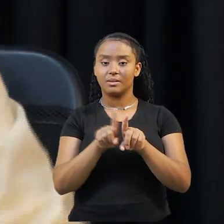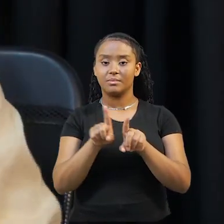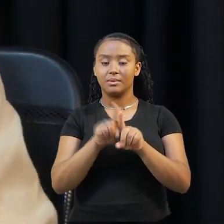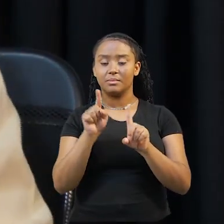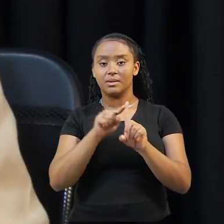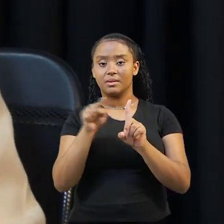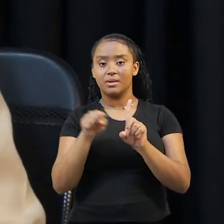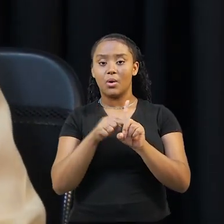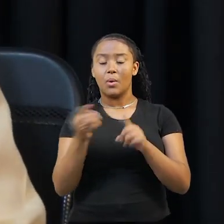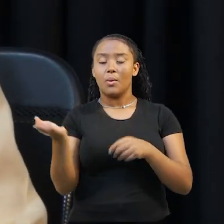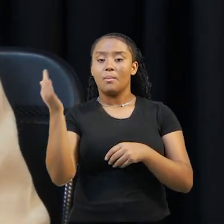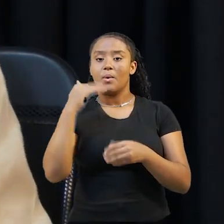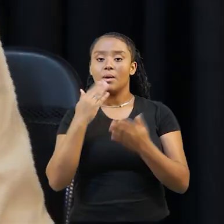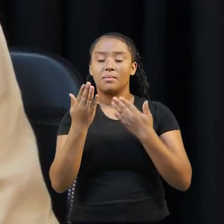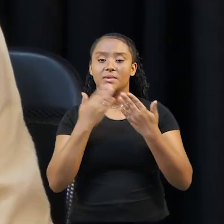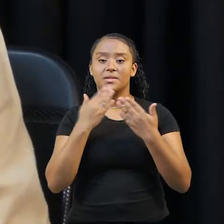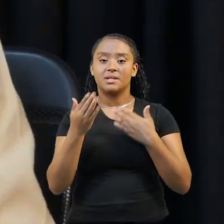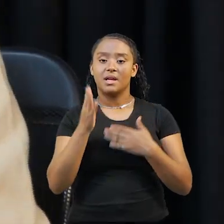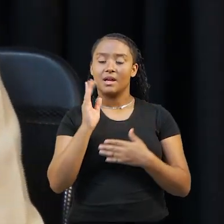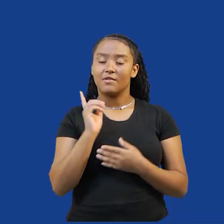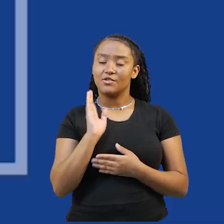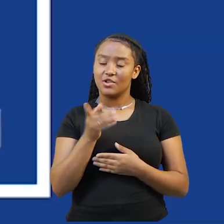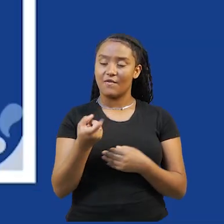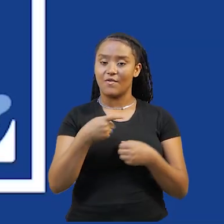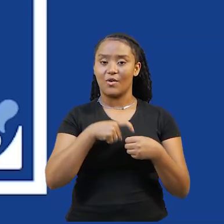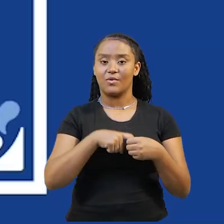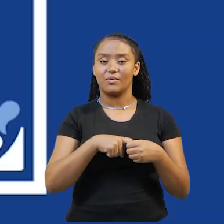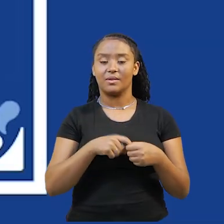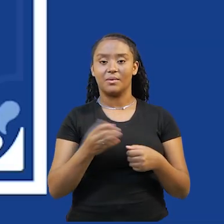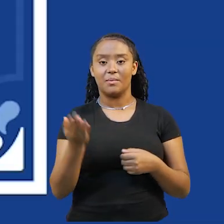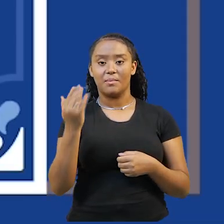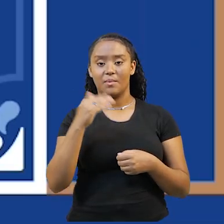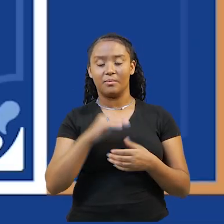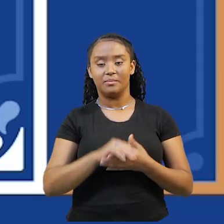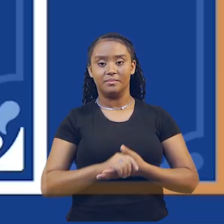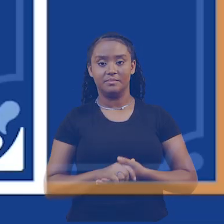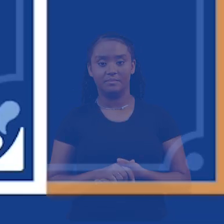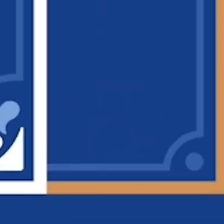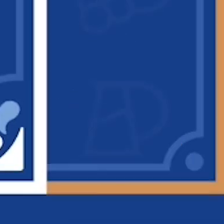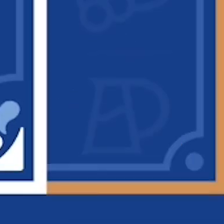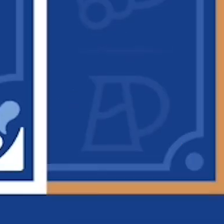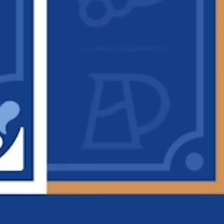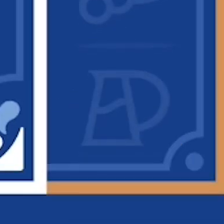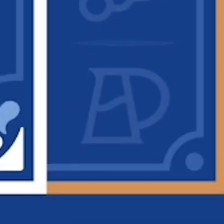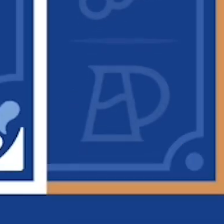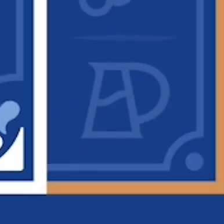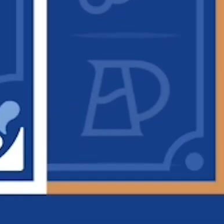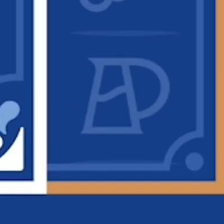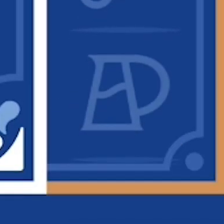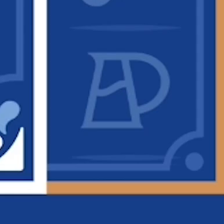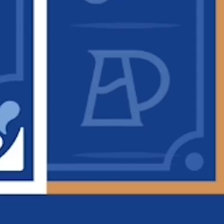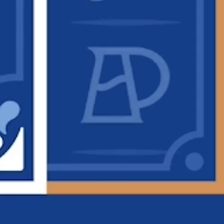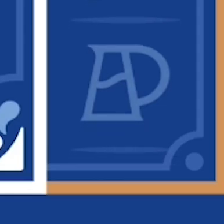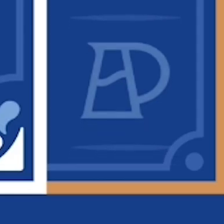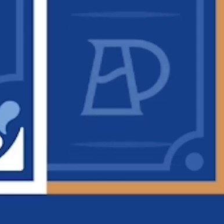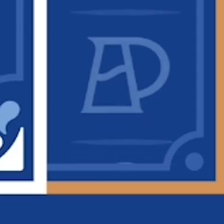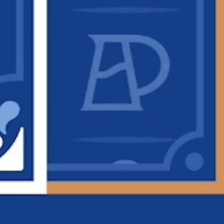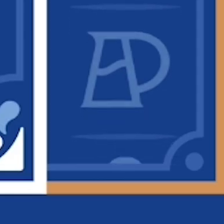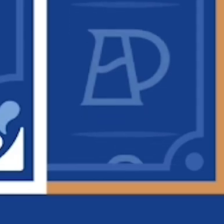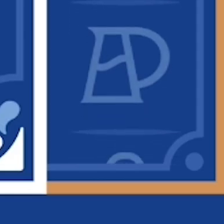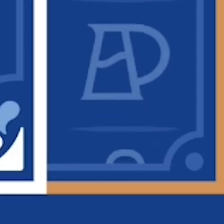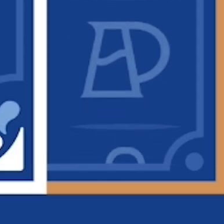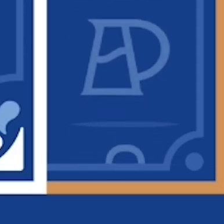Bora prosear, volta daqui a pouquinho. Bora prosear, vai para um breve intervalo e volta já.